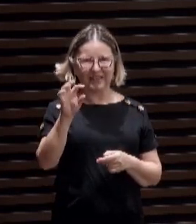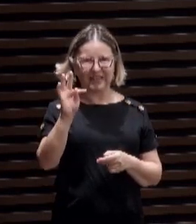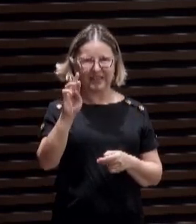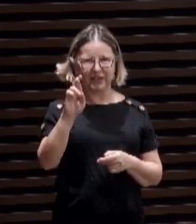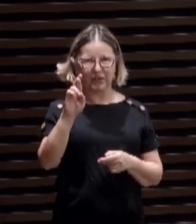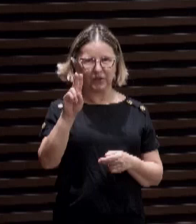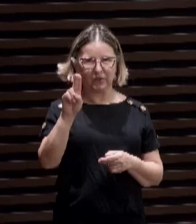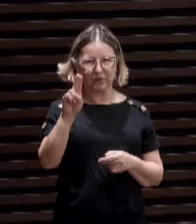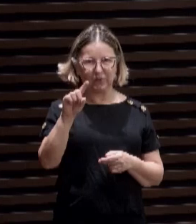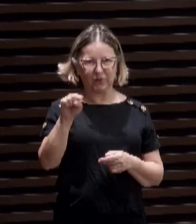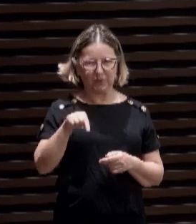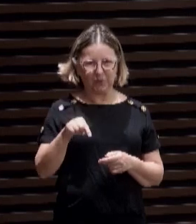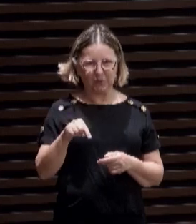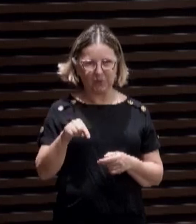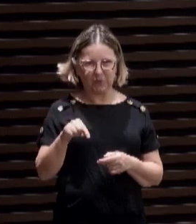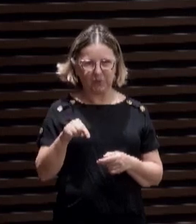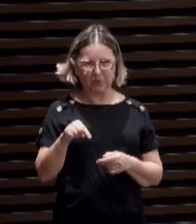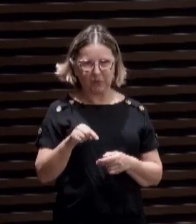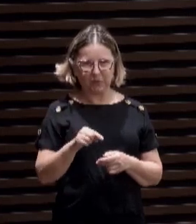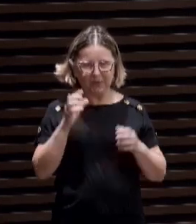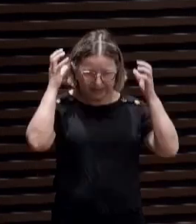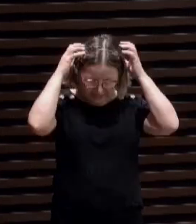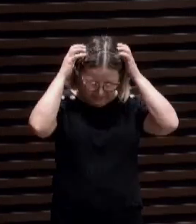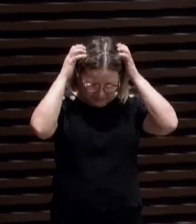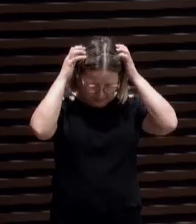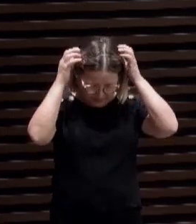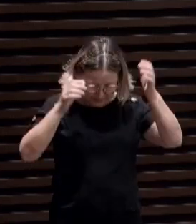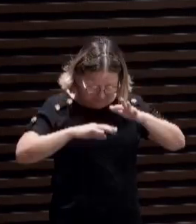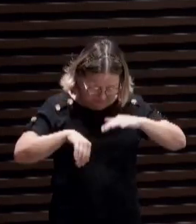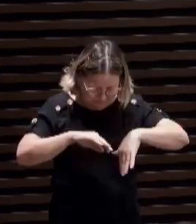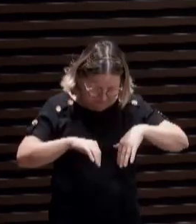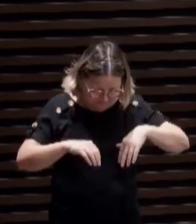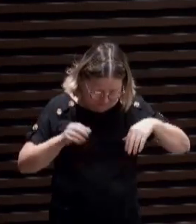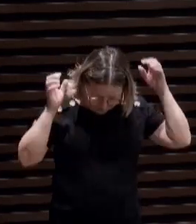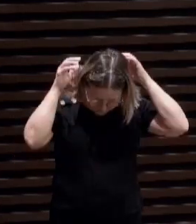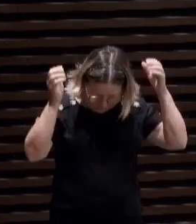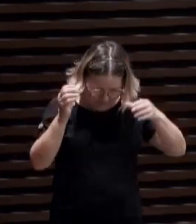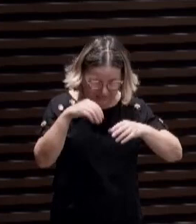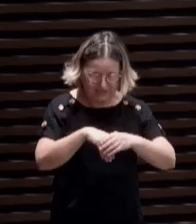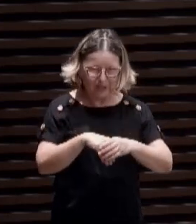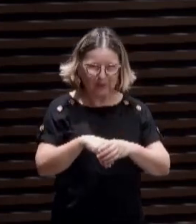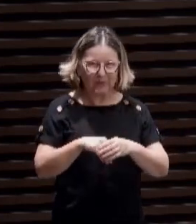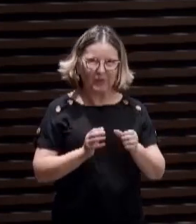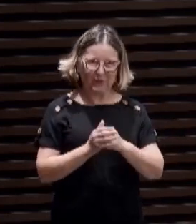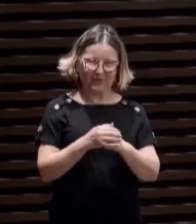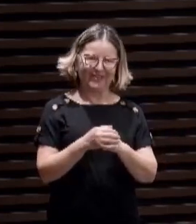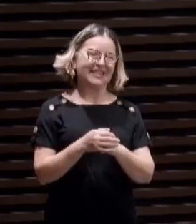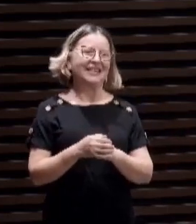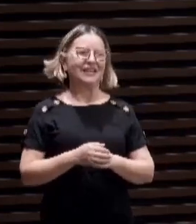não podemos negligenciar o que está à nossa volta. Nós não podemos negligenciar